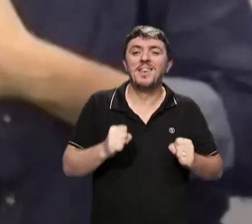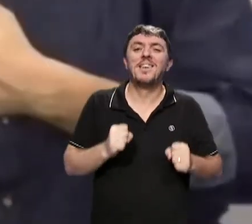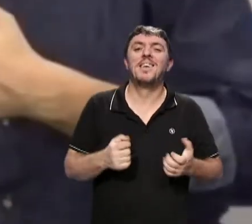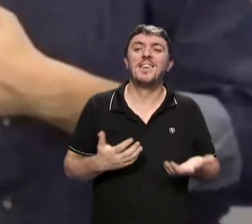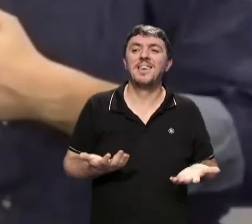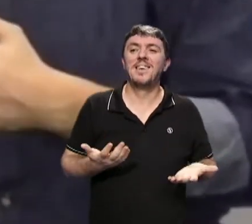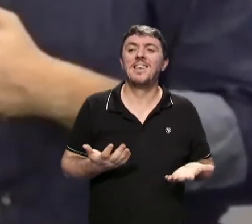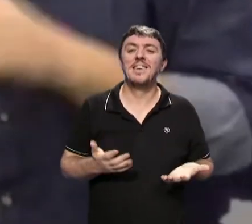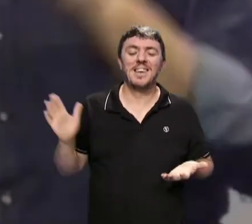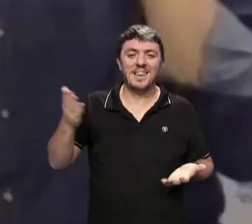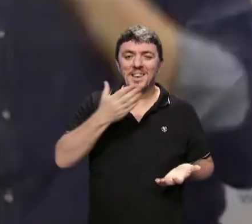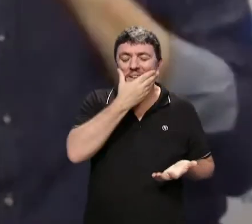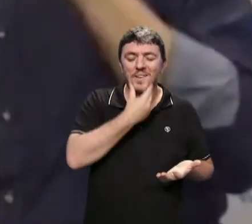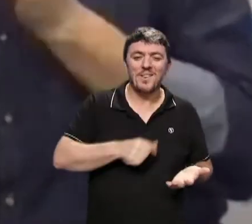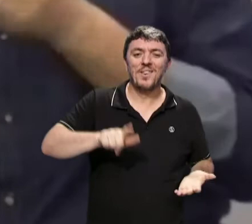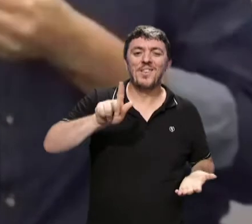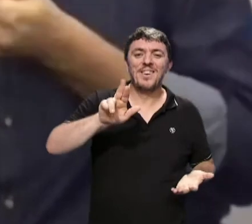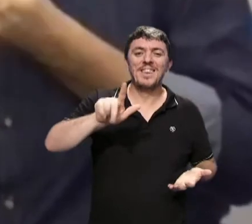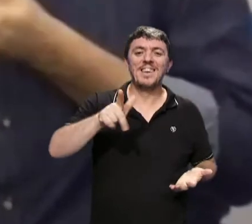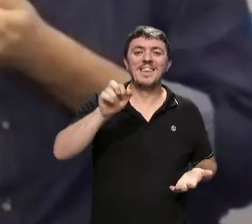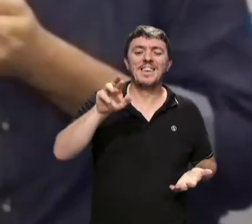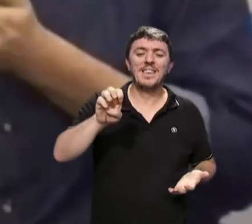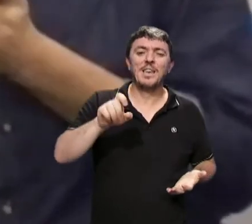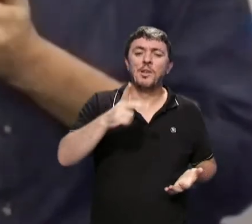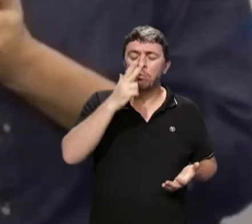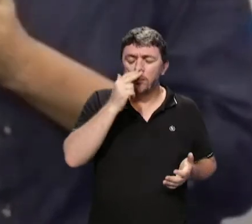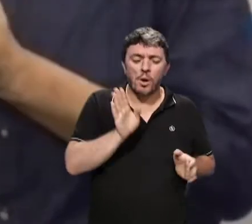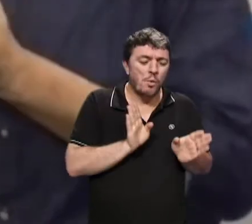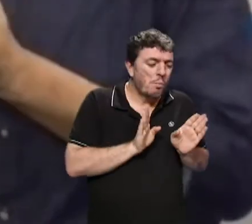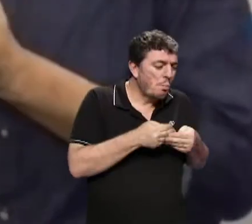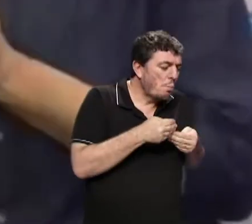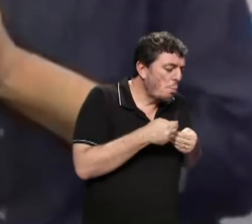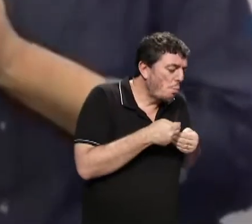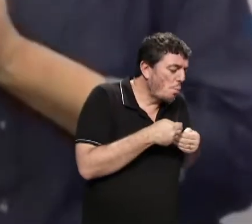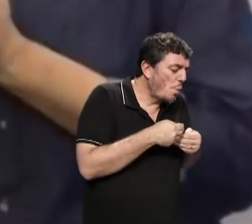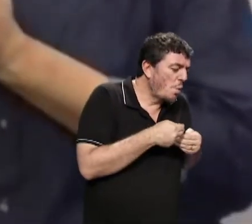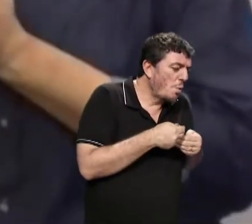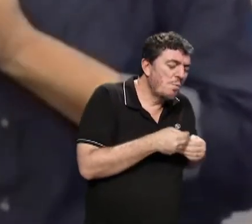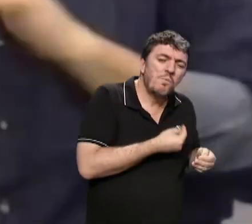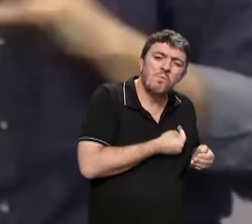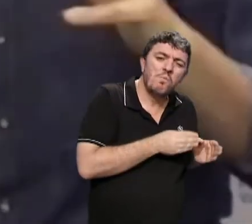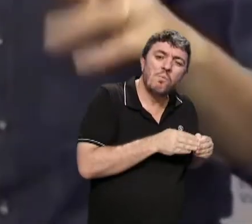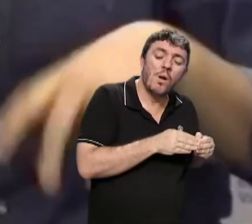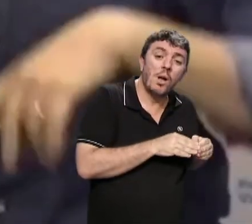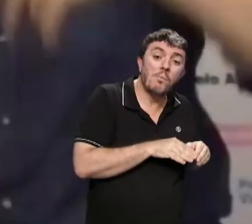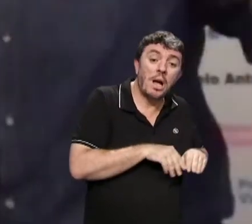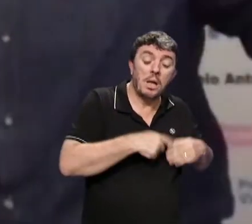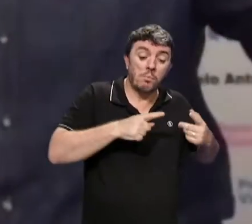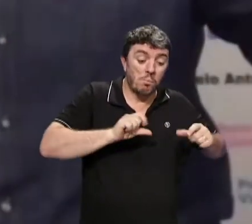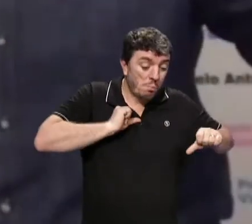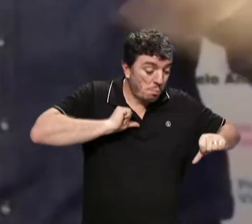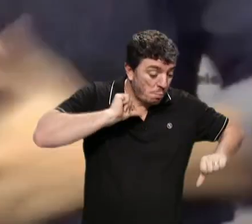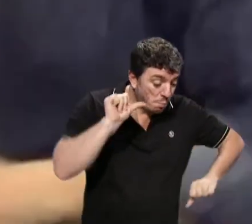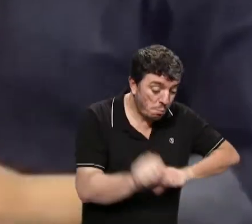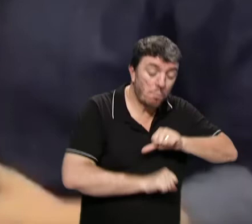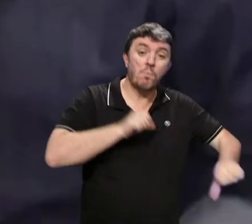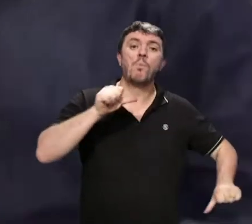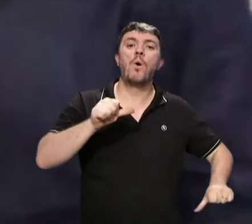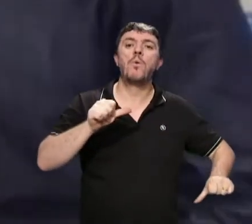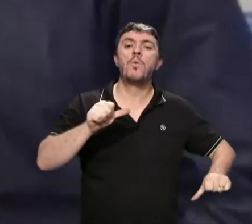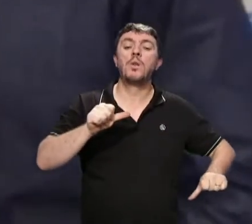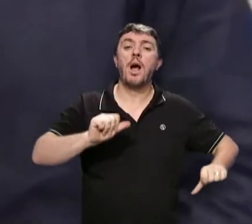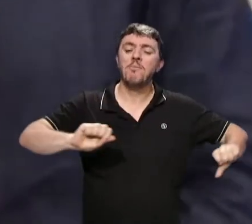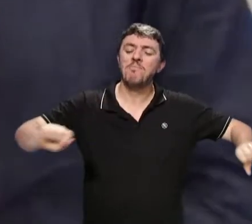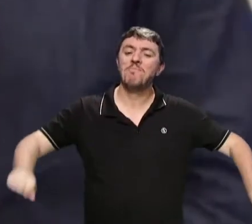não tinha, ele estava fechadinho no mundo dele, achando que ali assim era a vida, e quando ele resolve mudar e dessa forma